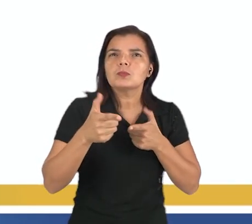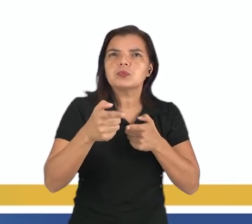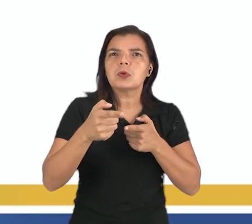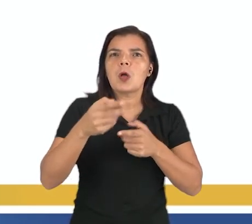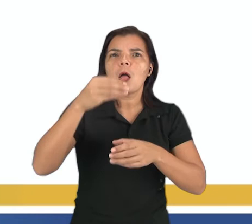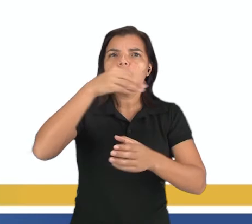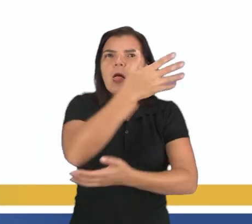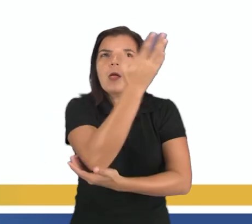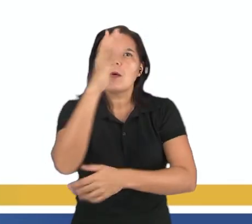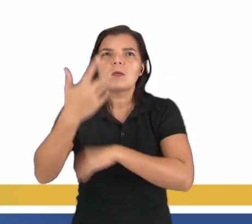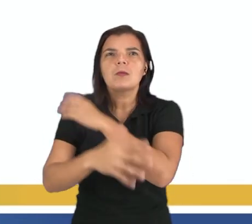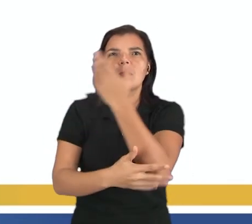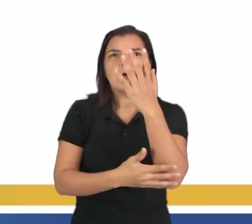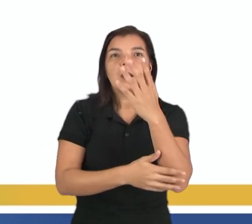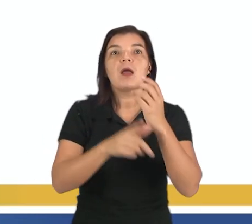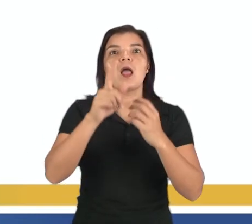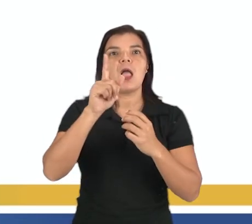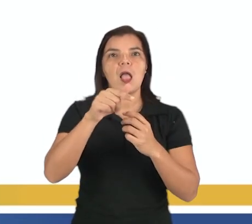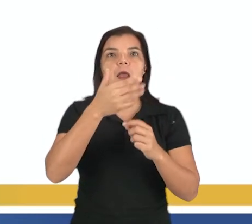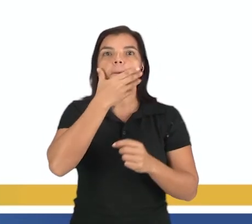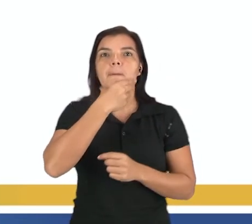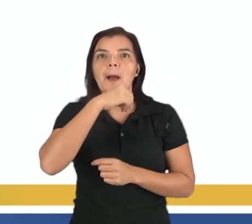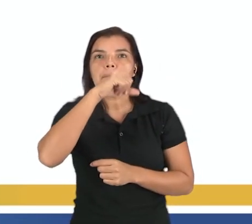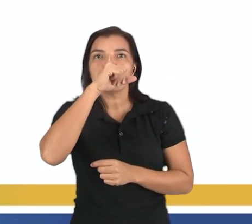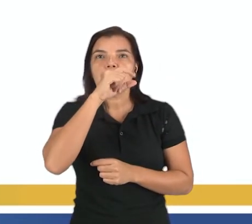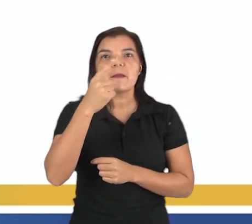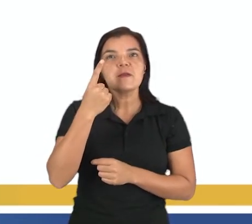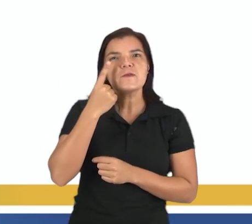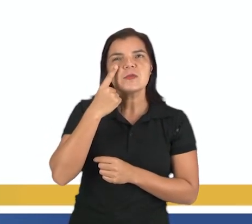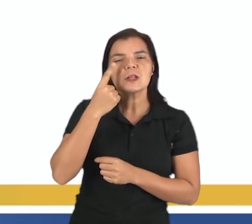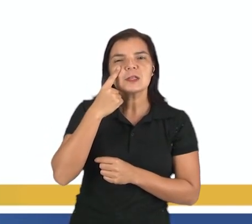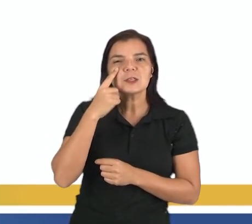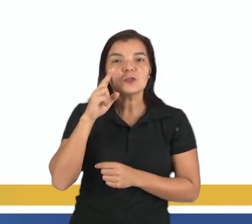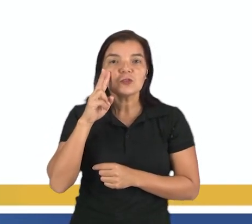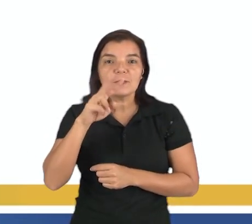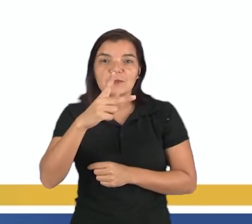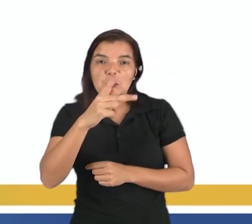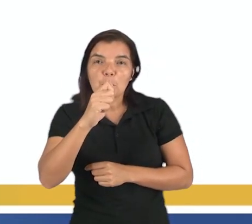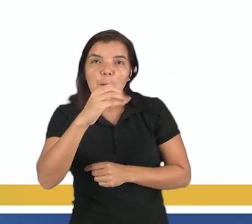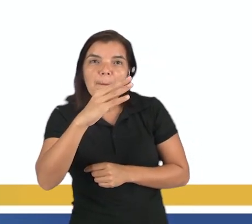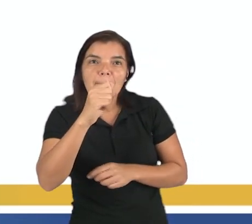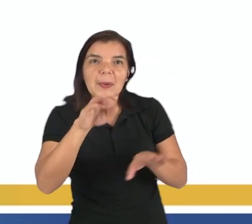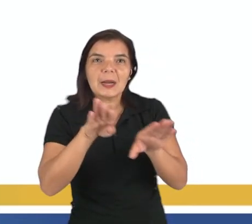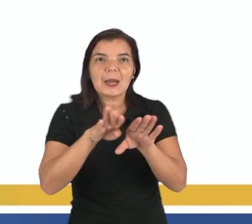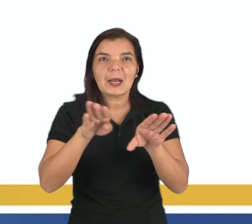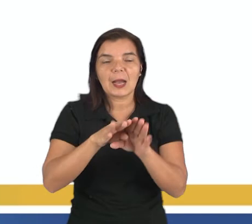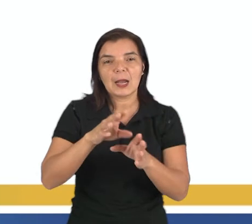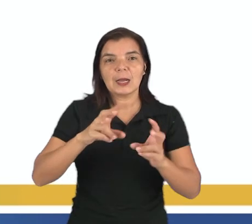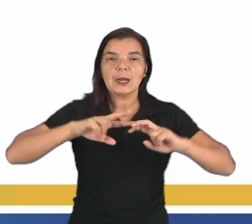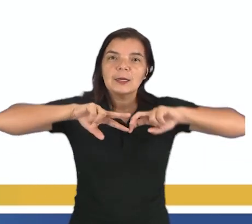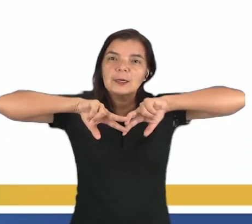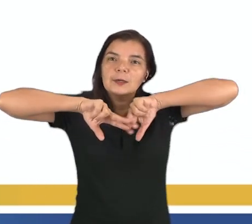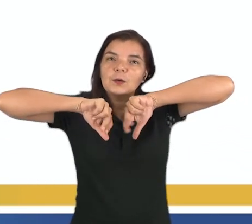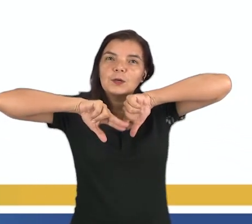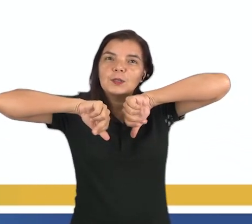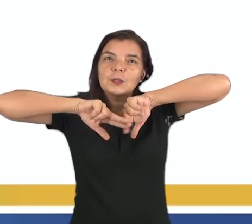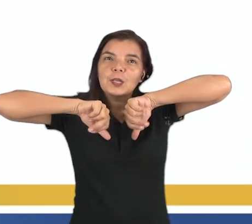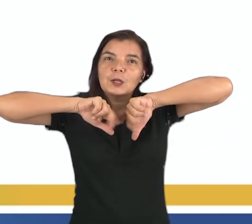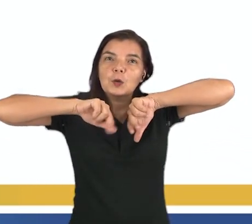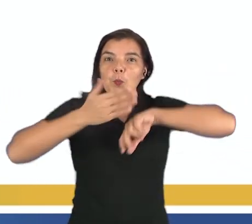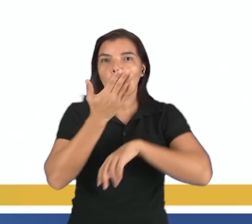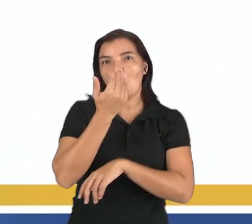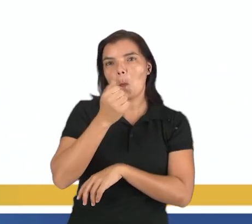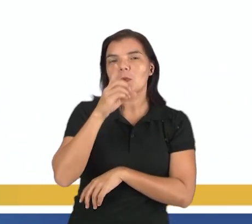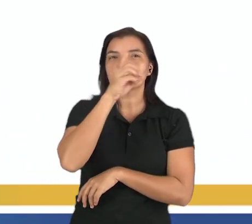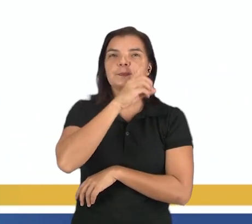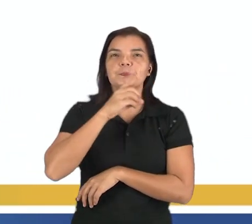meio da mata. Era uma armadilha de papai, anunciando que havia paca ou tatu